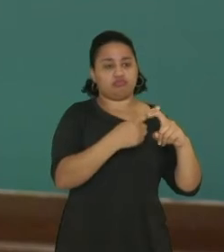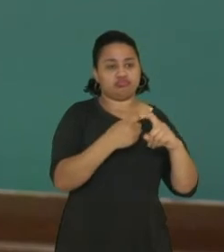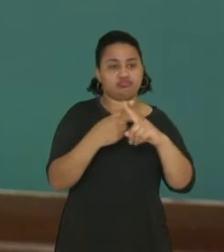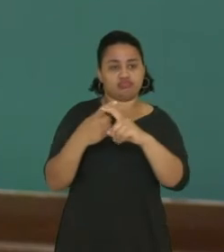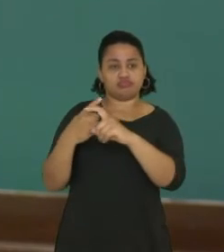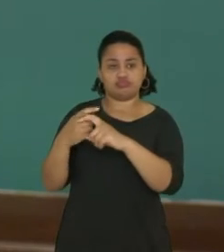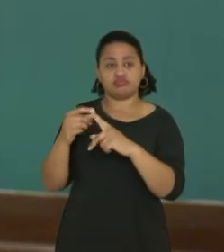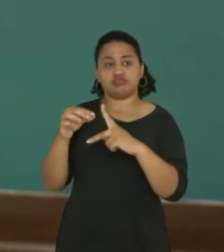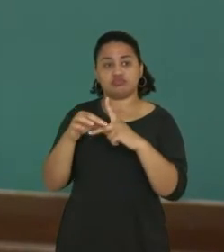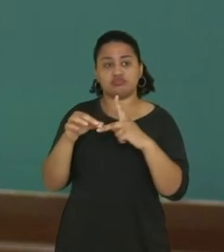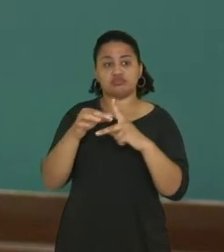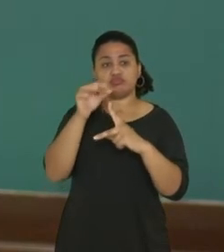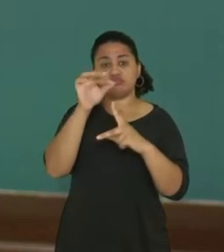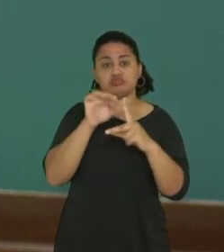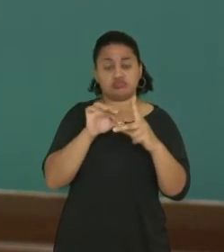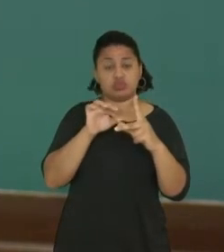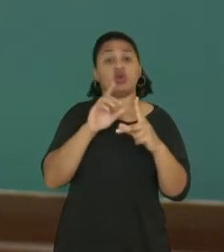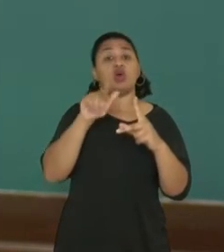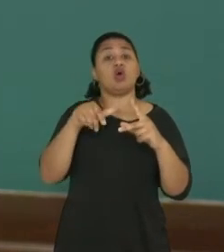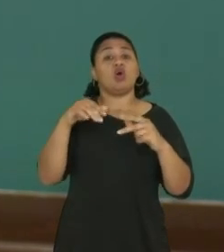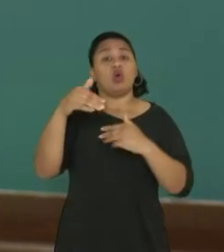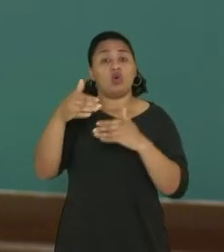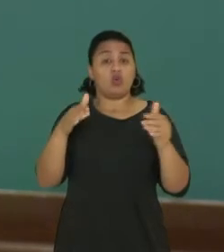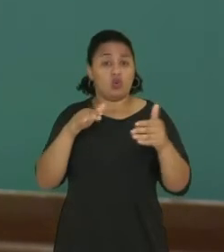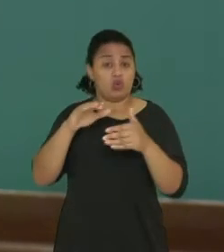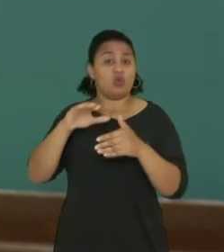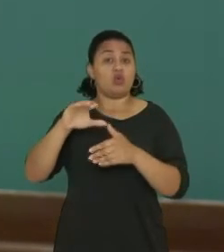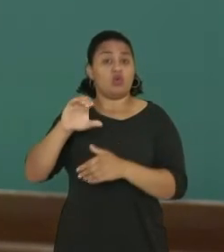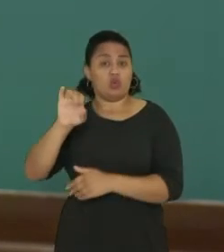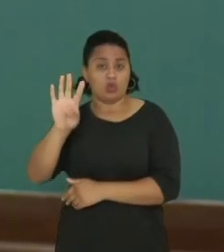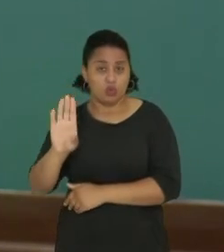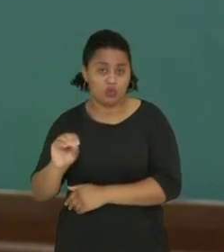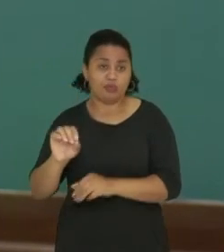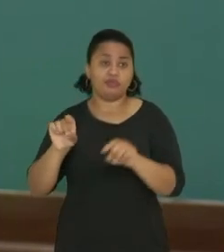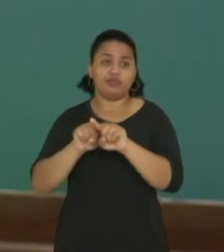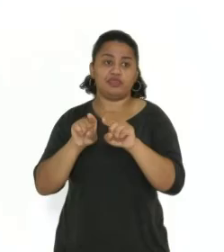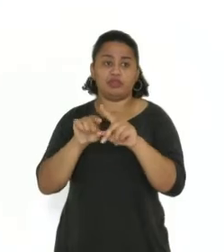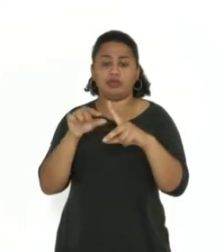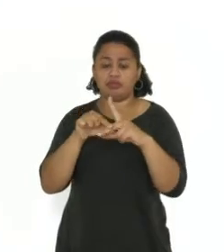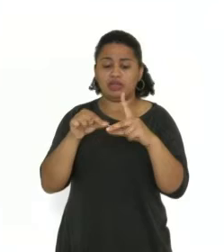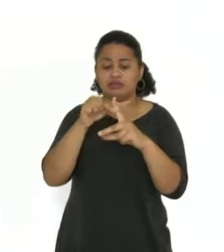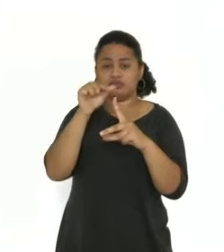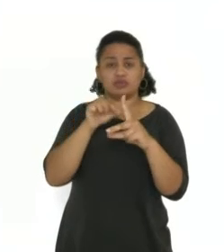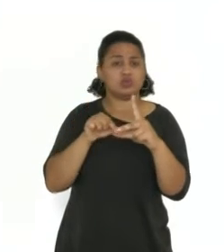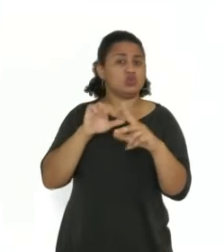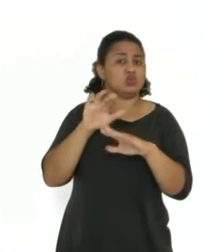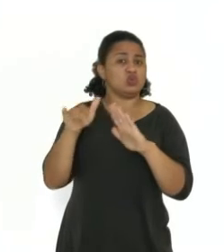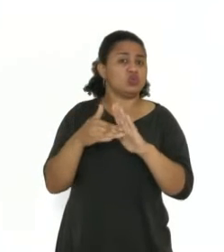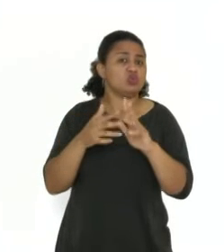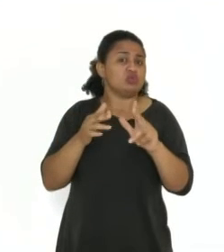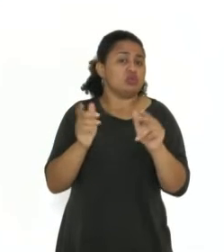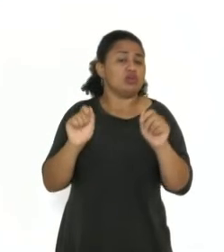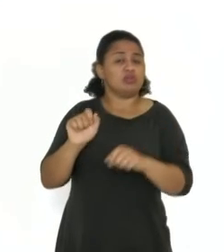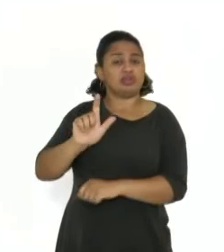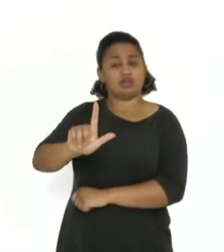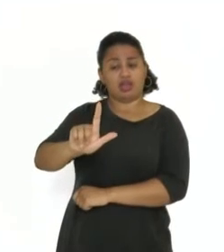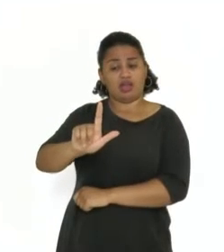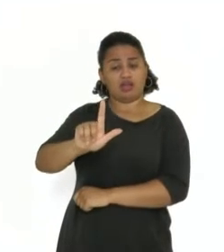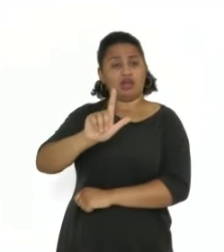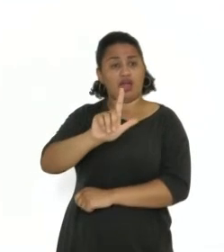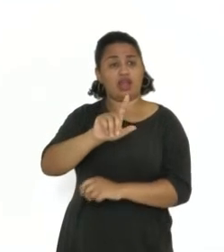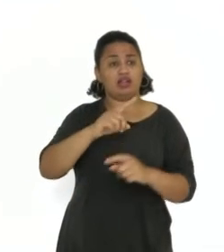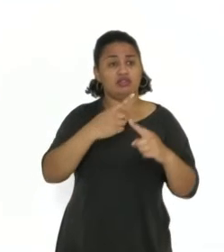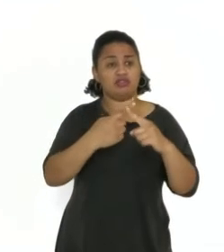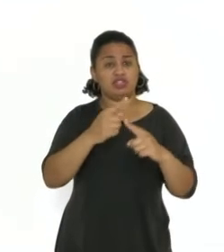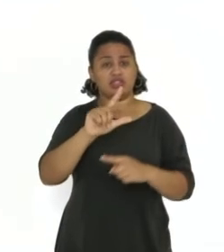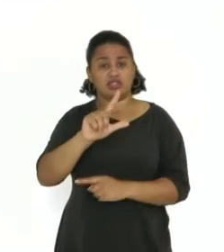largura e altura. O cubo também é. Só que como ele tem todas as medidas iguais, a gente pode chamar de lado, de L. L vezes L vezes L,